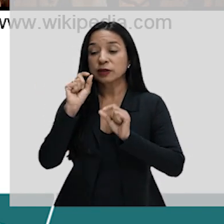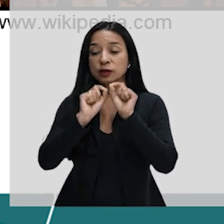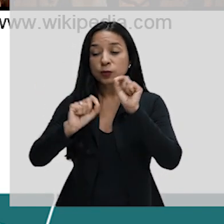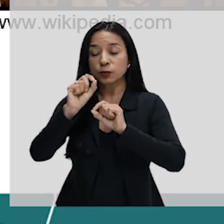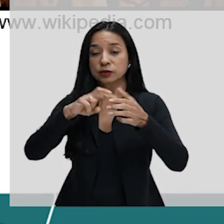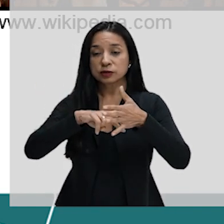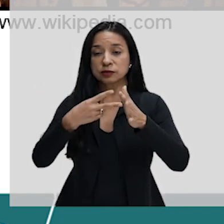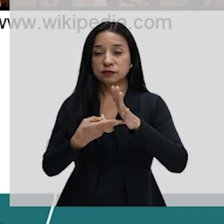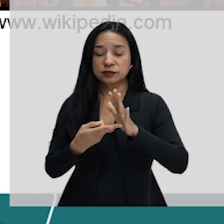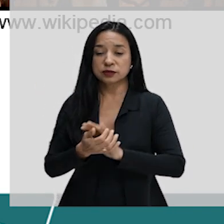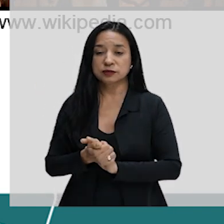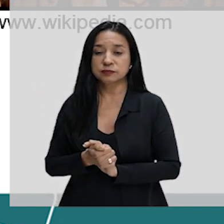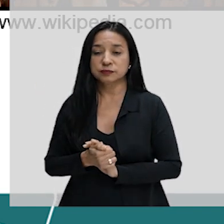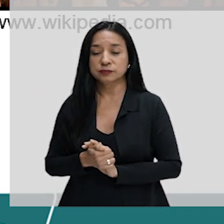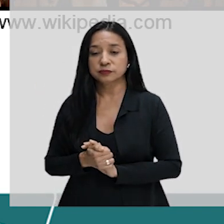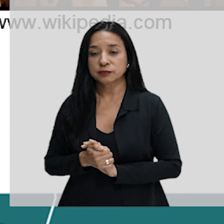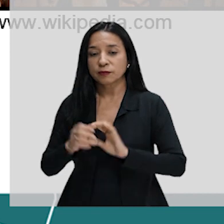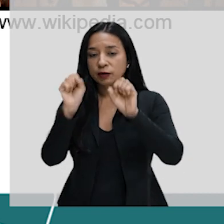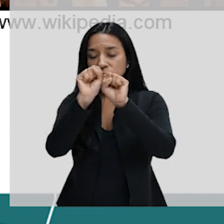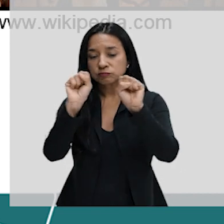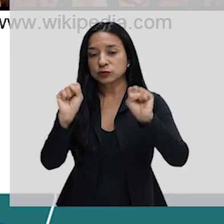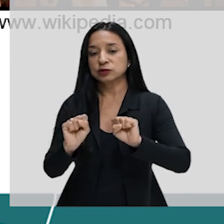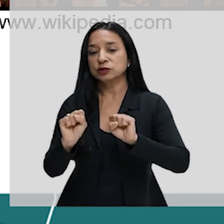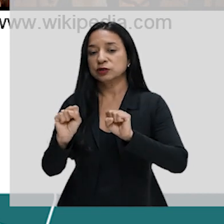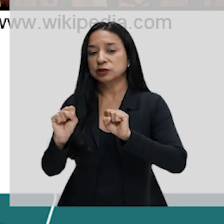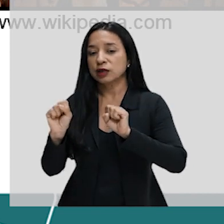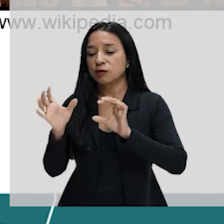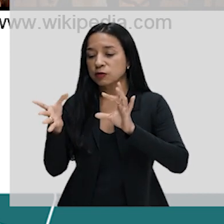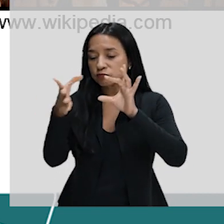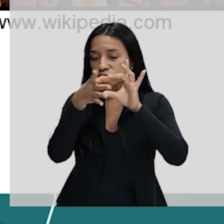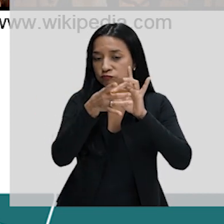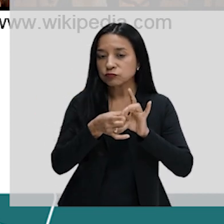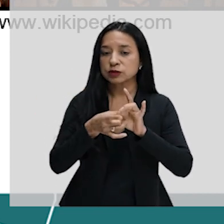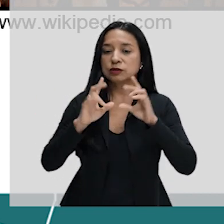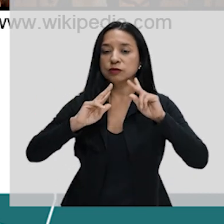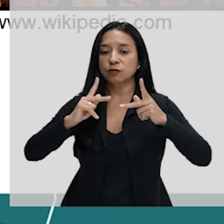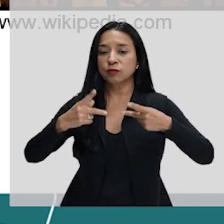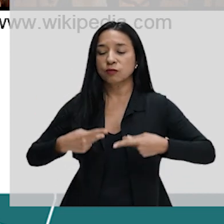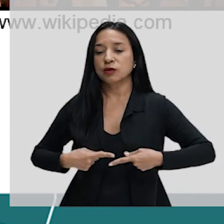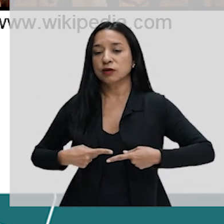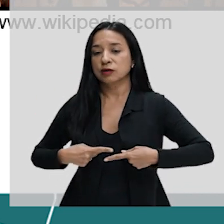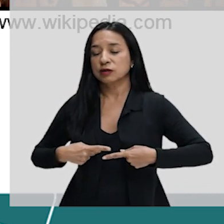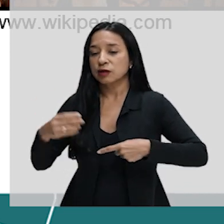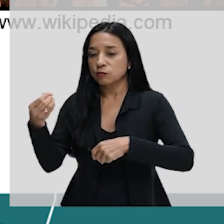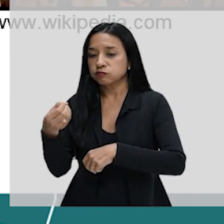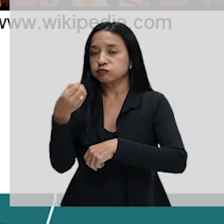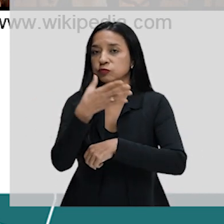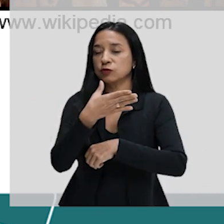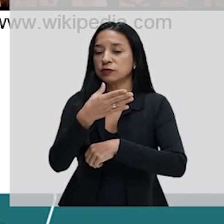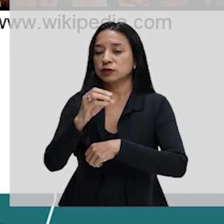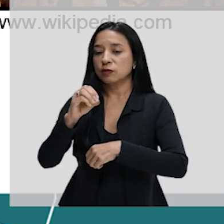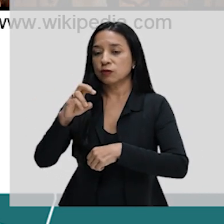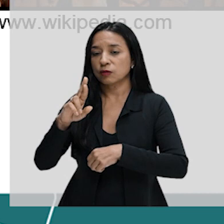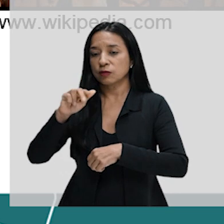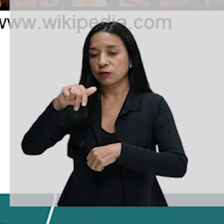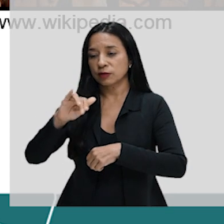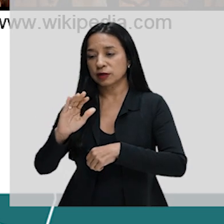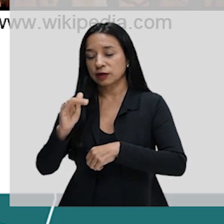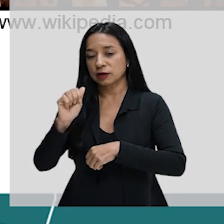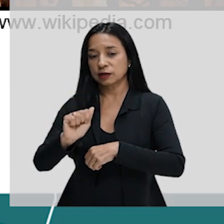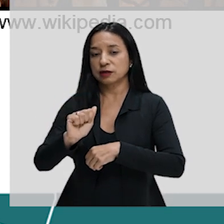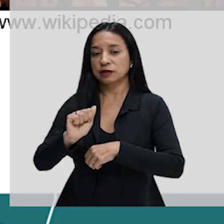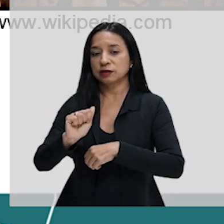poderes da biodança, benefícios da biodança, e eu trouxe uma questão relacionada à biodança aqui para nós